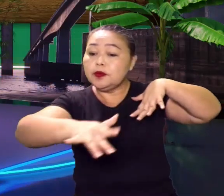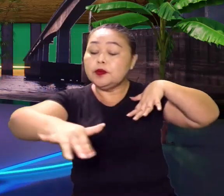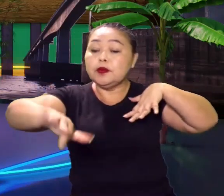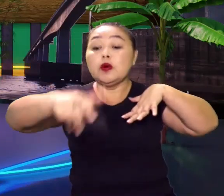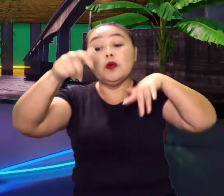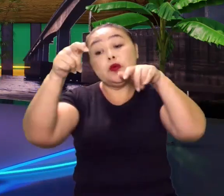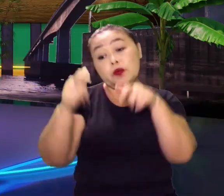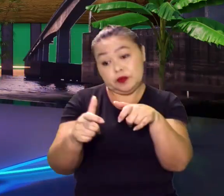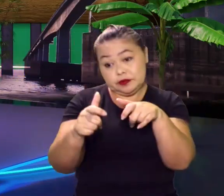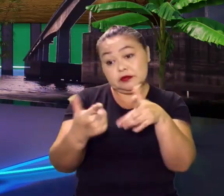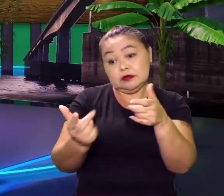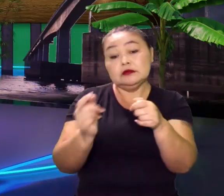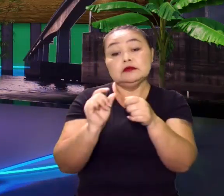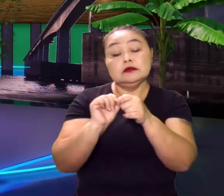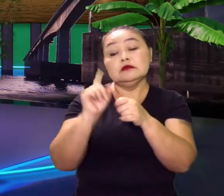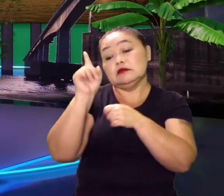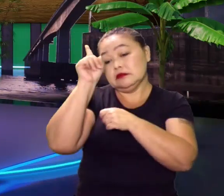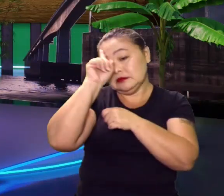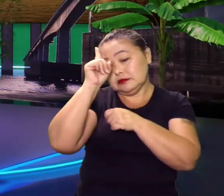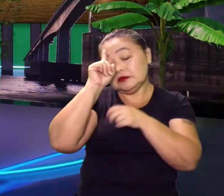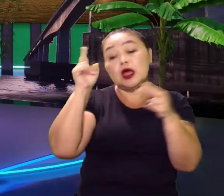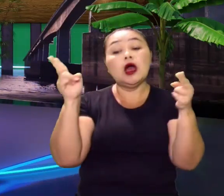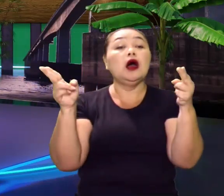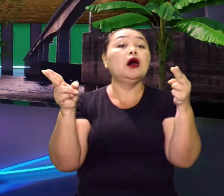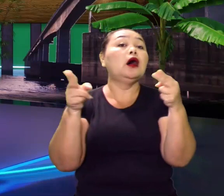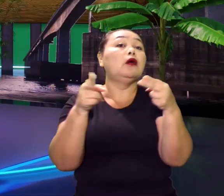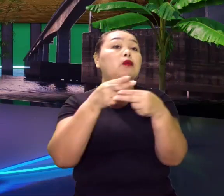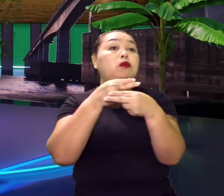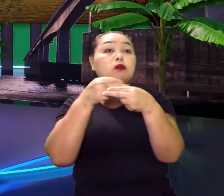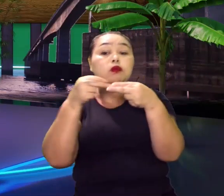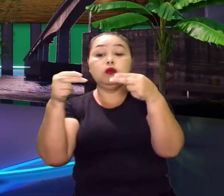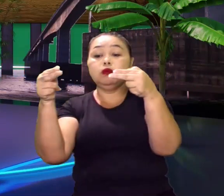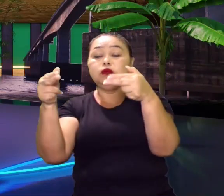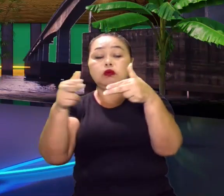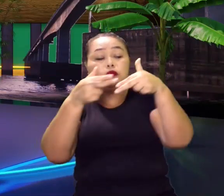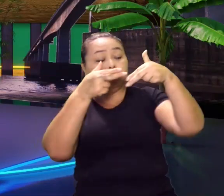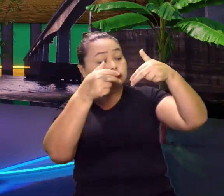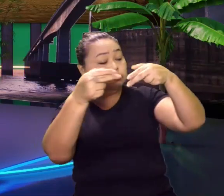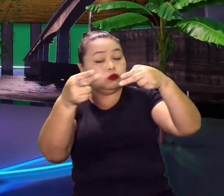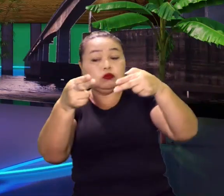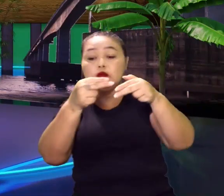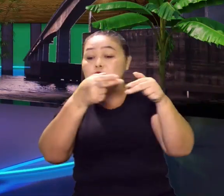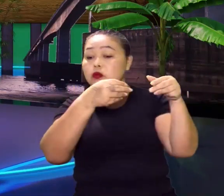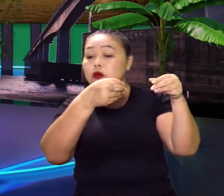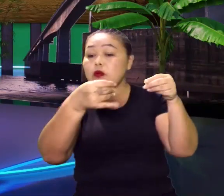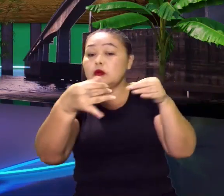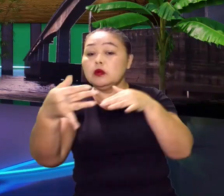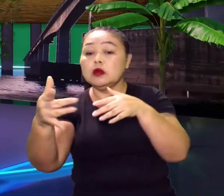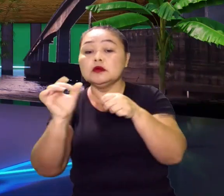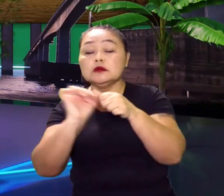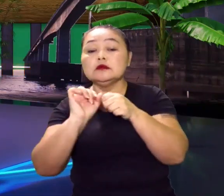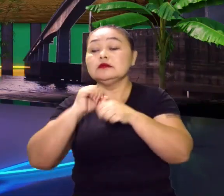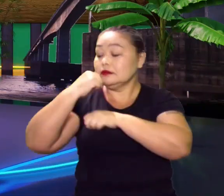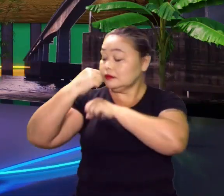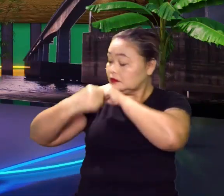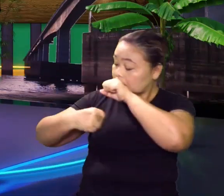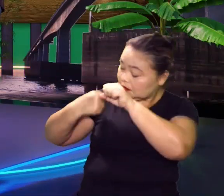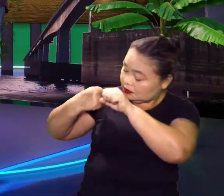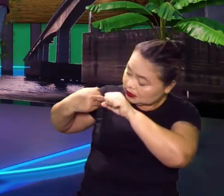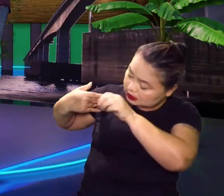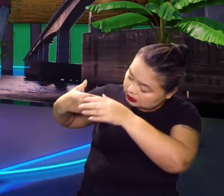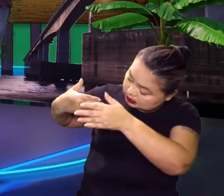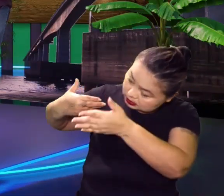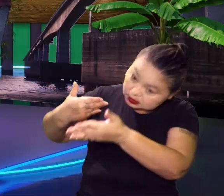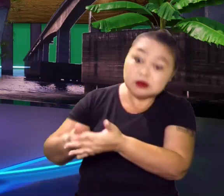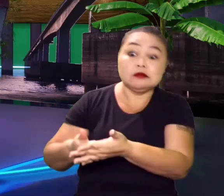lugares. E ainda todo dia ventos também levam esse material para outros lugares. Milhões e milhões de anos.